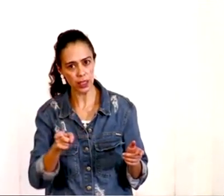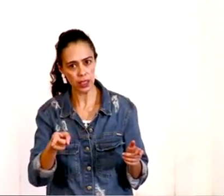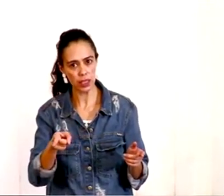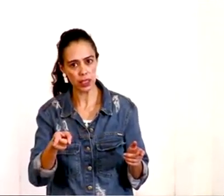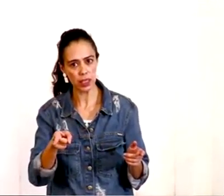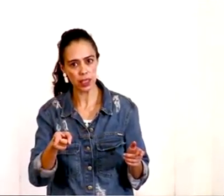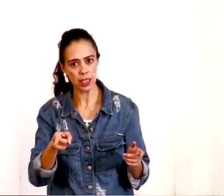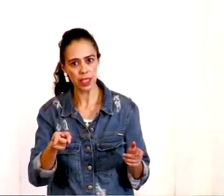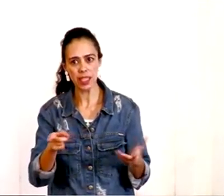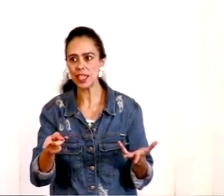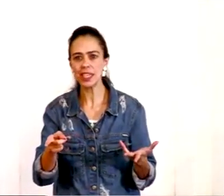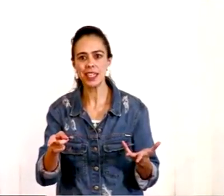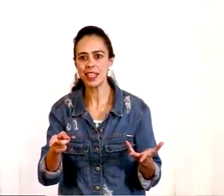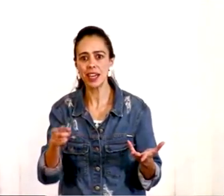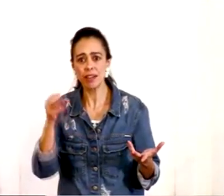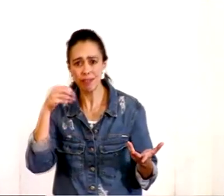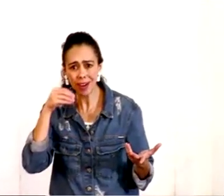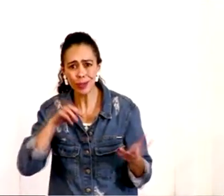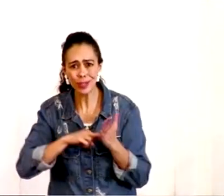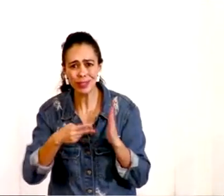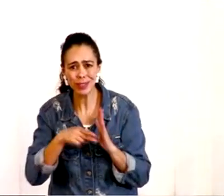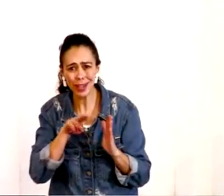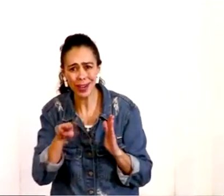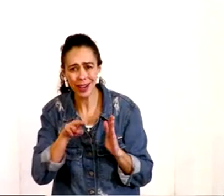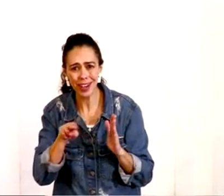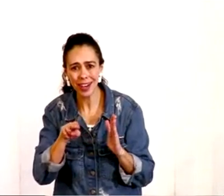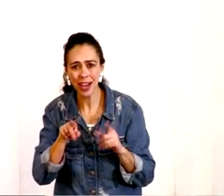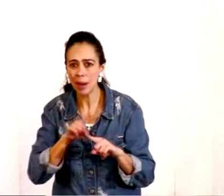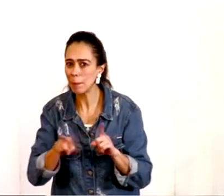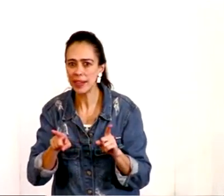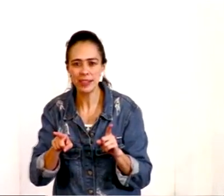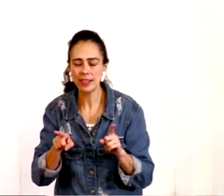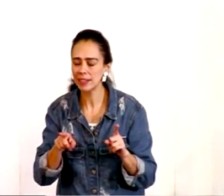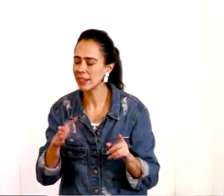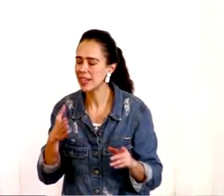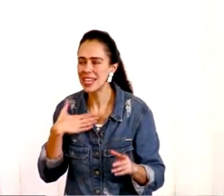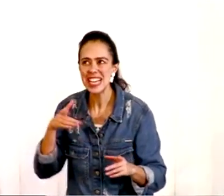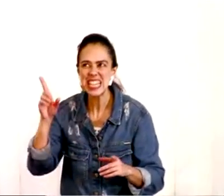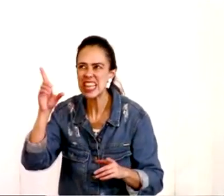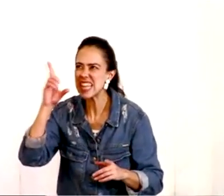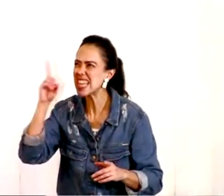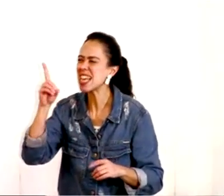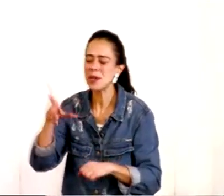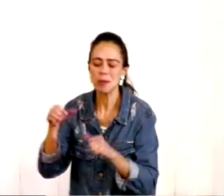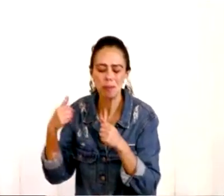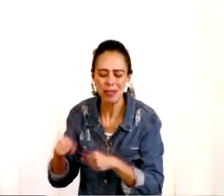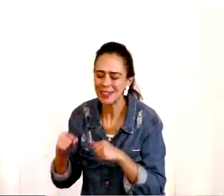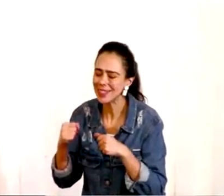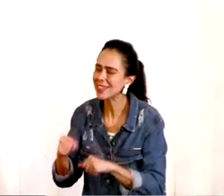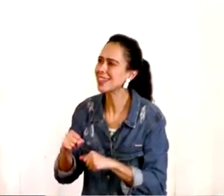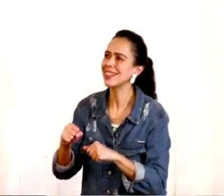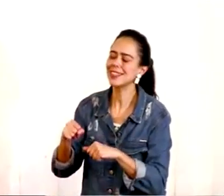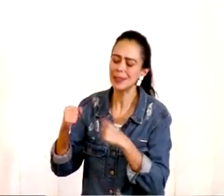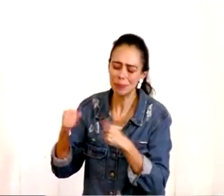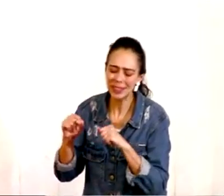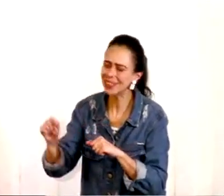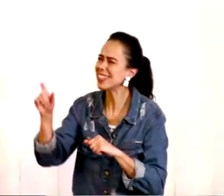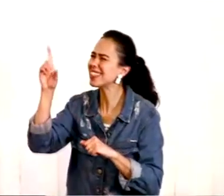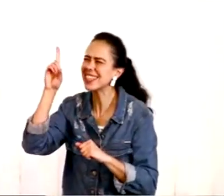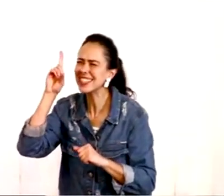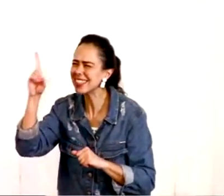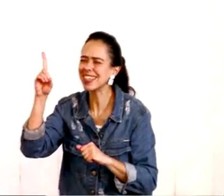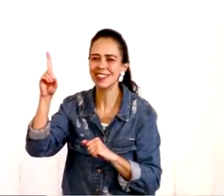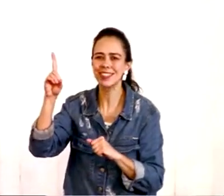quê? Porque eles entenderam que eles dependiam de um Deus vivo e verdadeiro. E que por mais que eram vapor